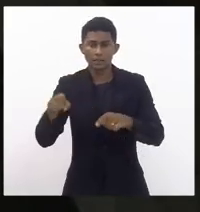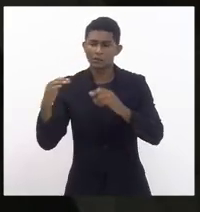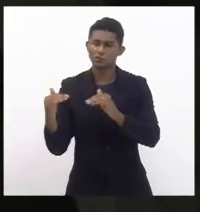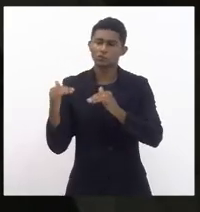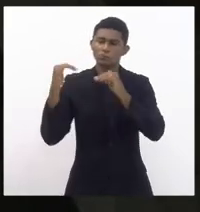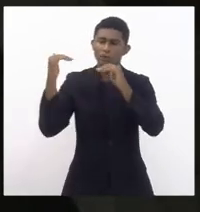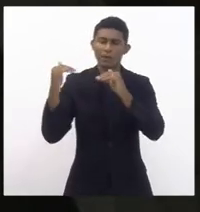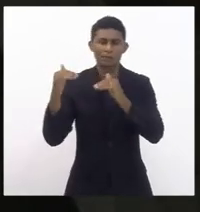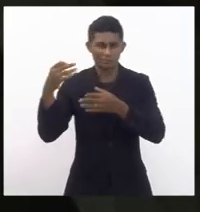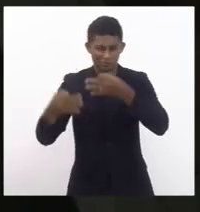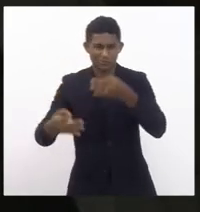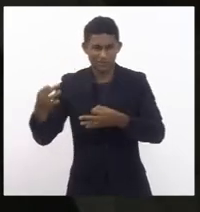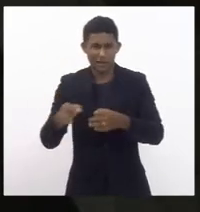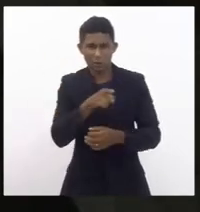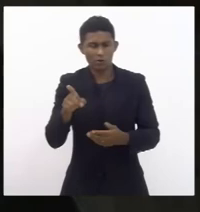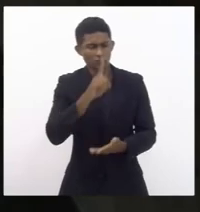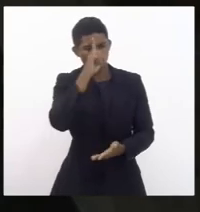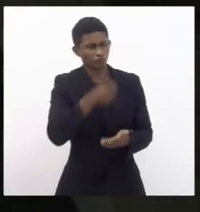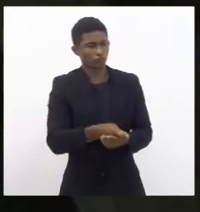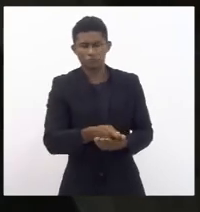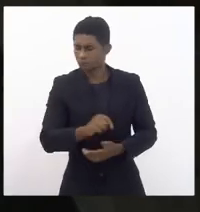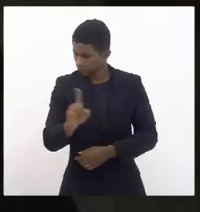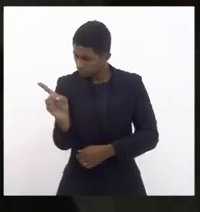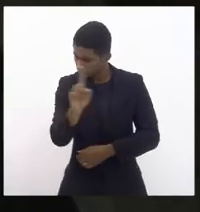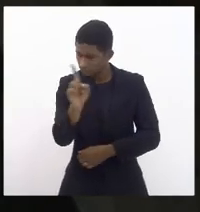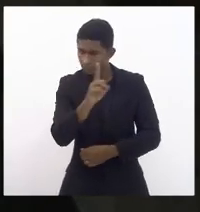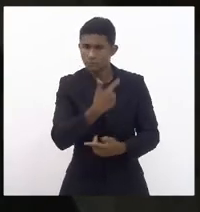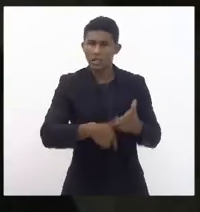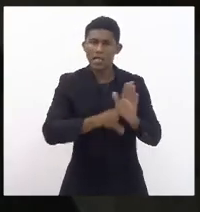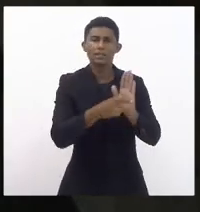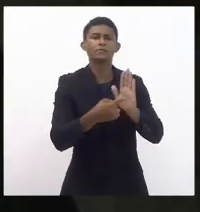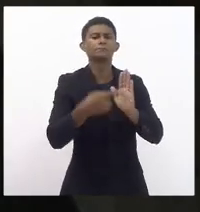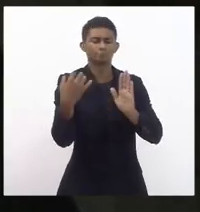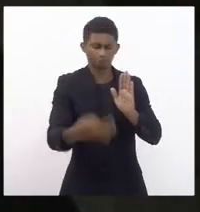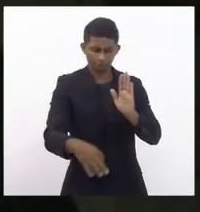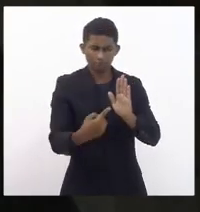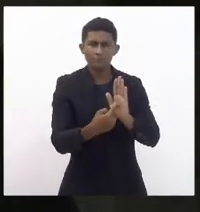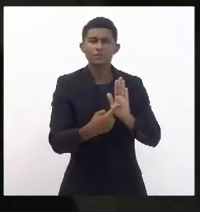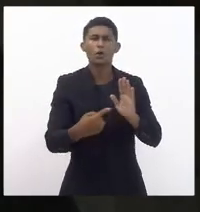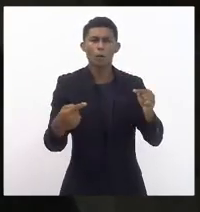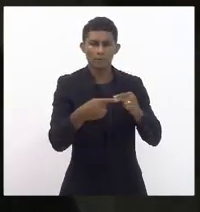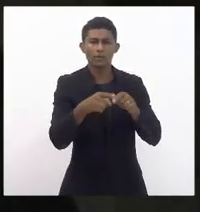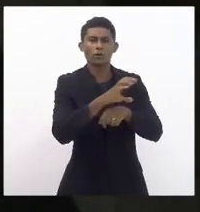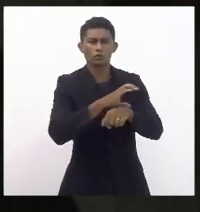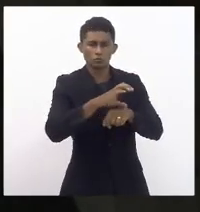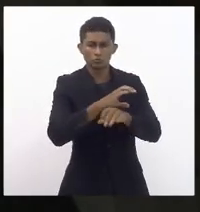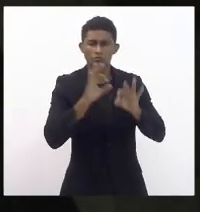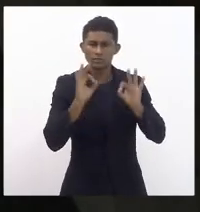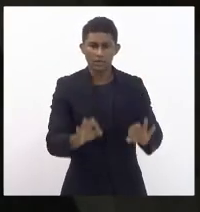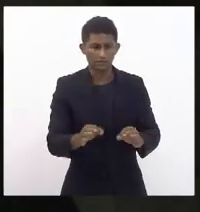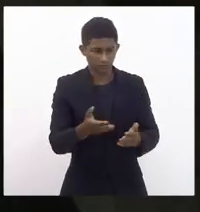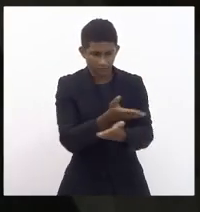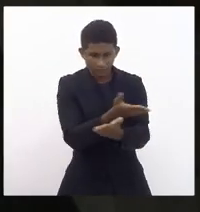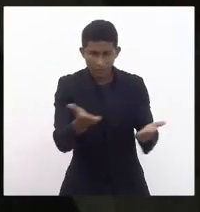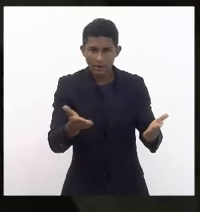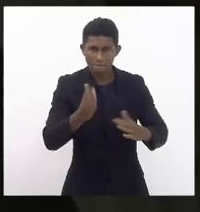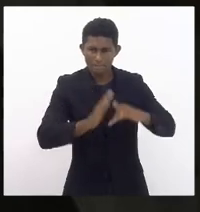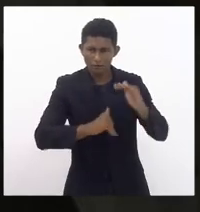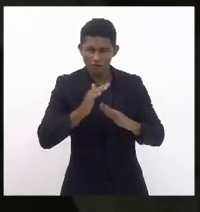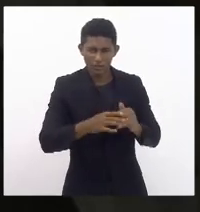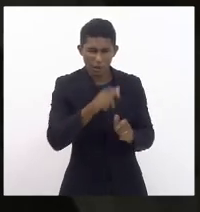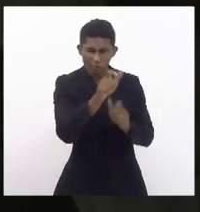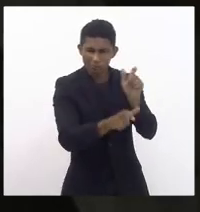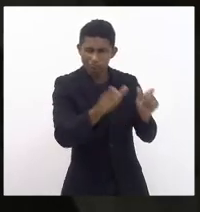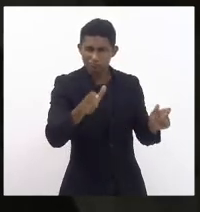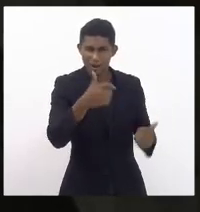Marta bateu o martelo Ed e ali tem validade a lei é constitucional se esses profissionais de apoio